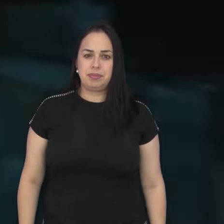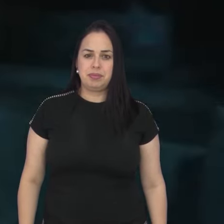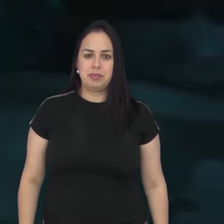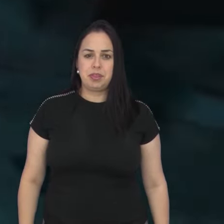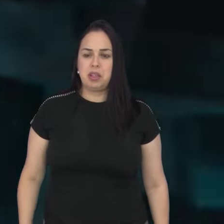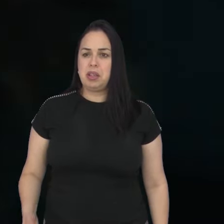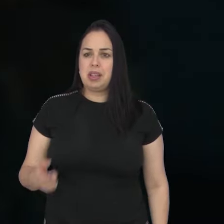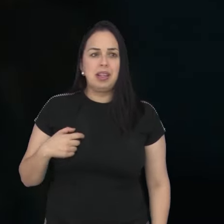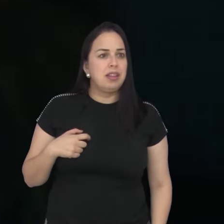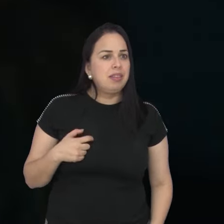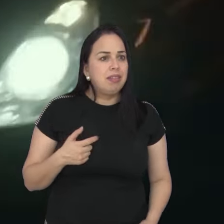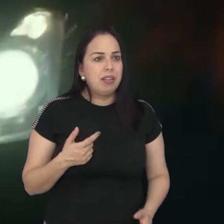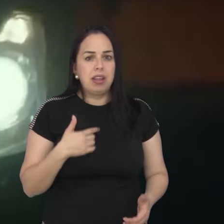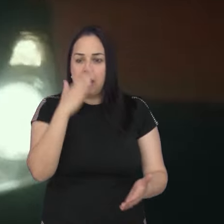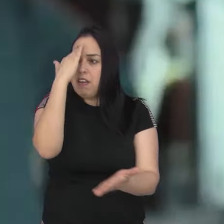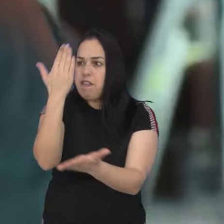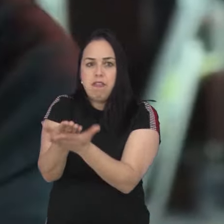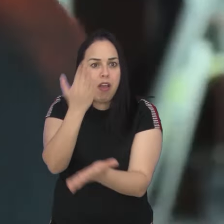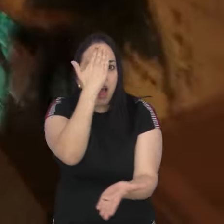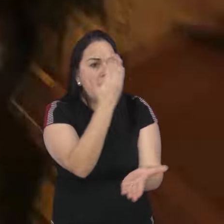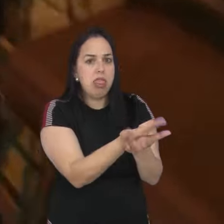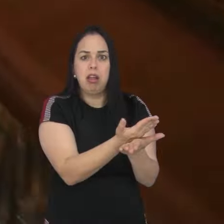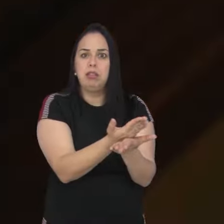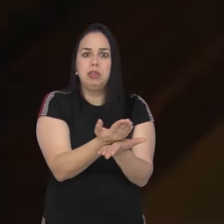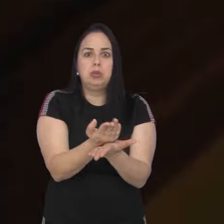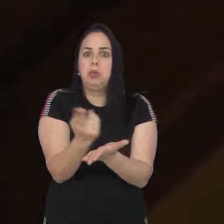Eu não tenho ninguém. Eu não posso confiar em ninguém.